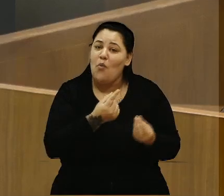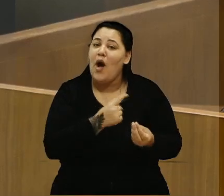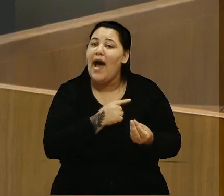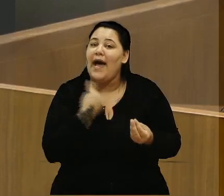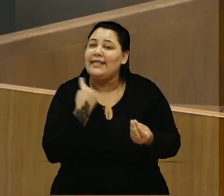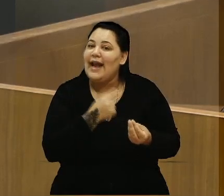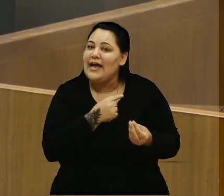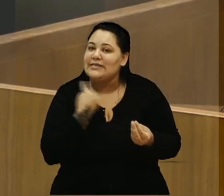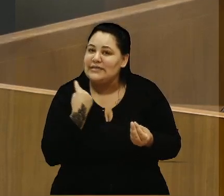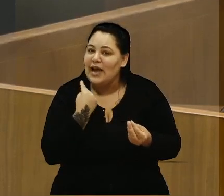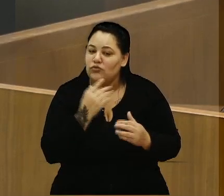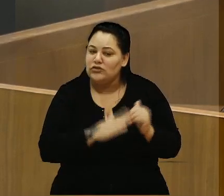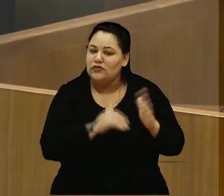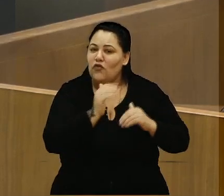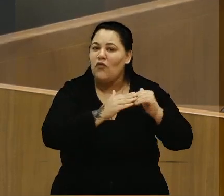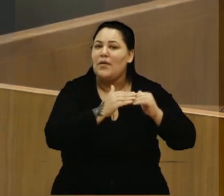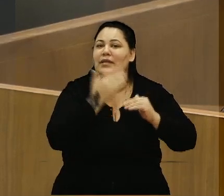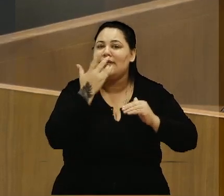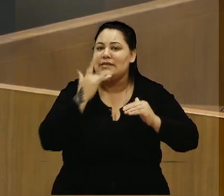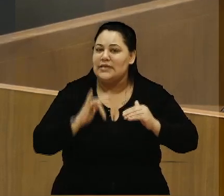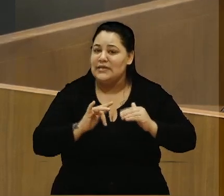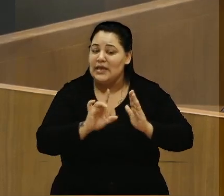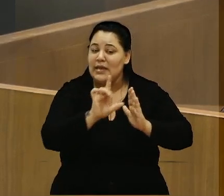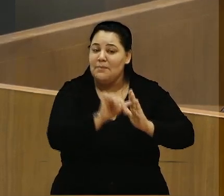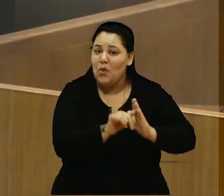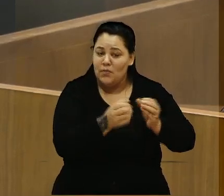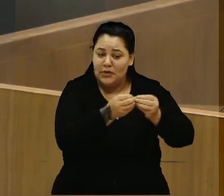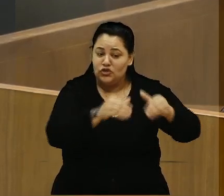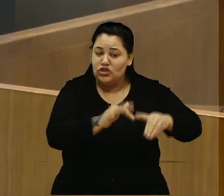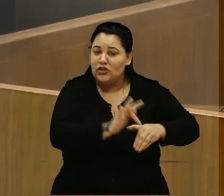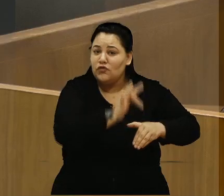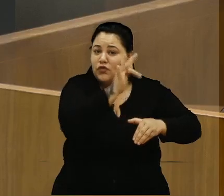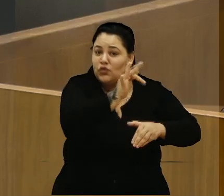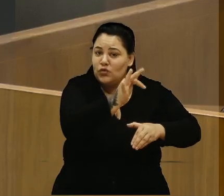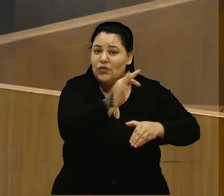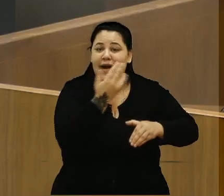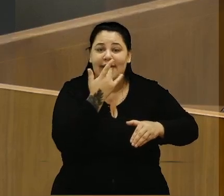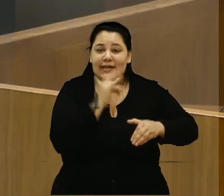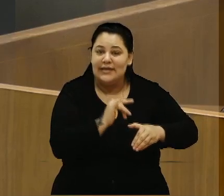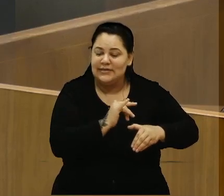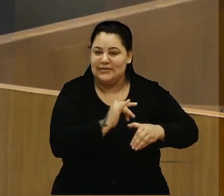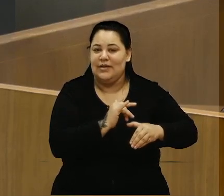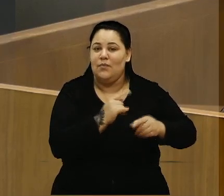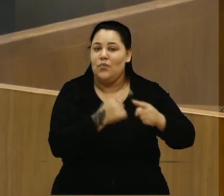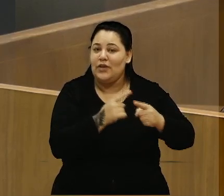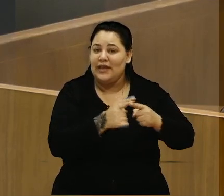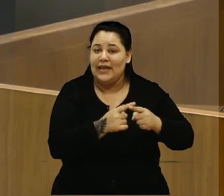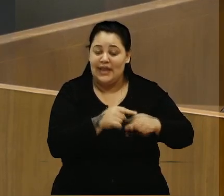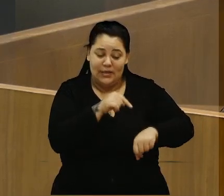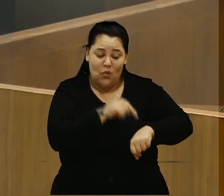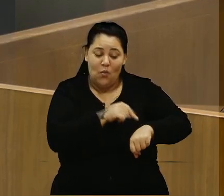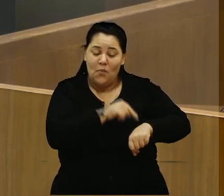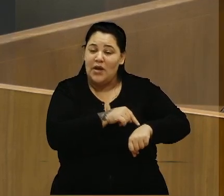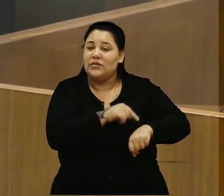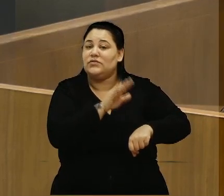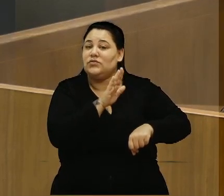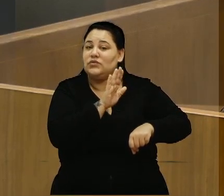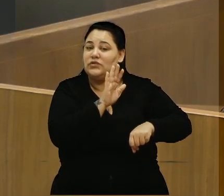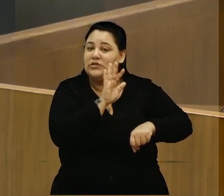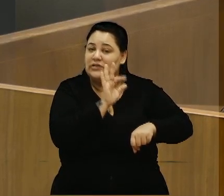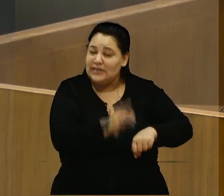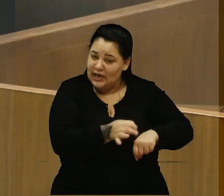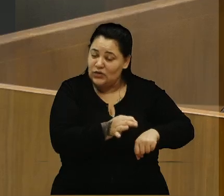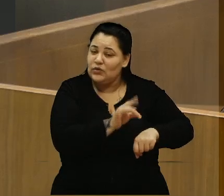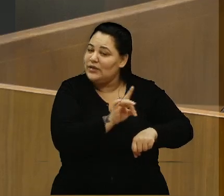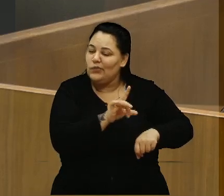por nós, adultos, é pago pela criança que não recebe o estímulo na hora certa. É pago pela família que perde um tempo